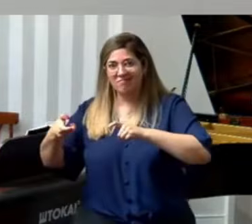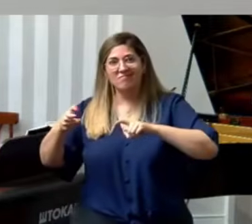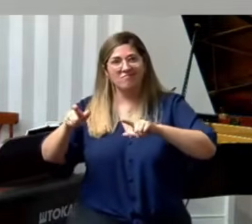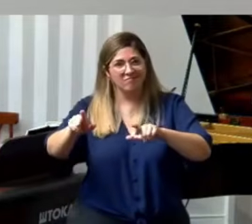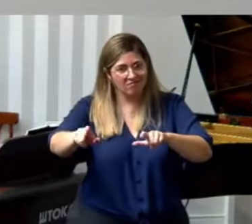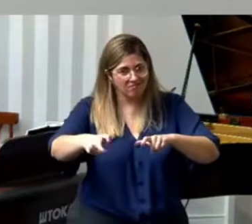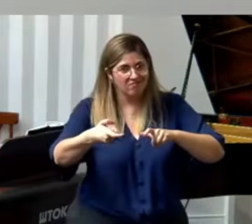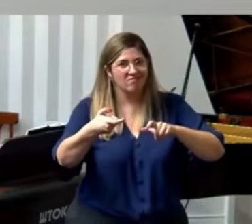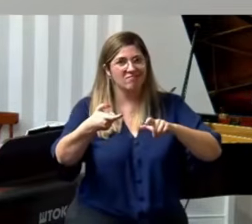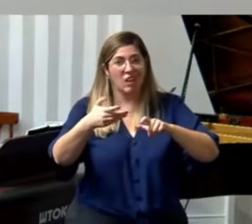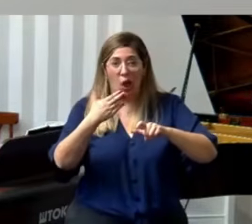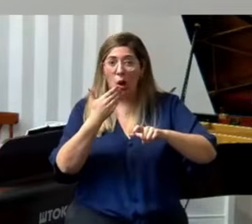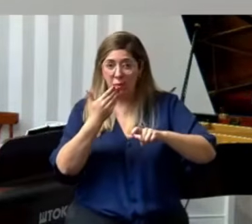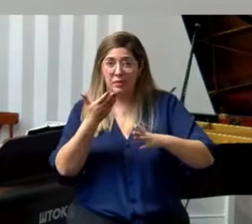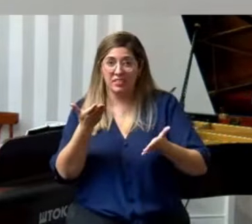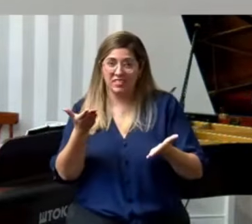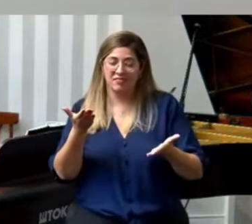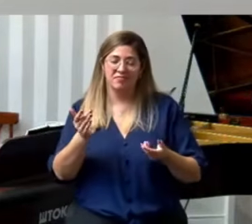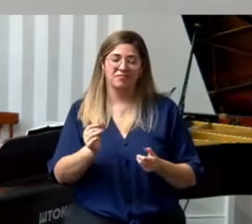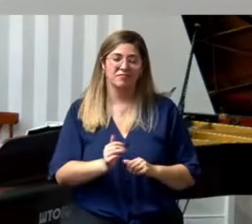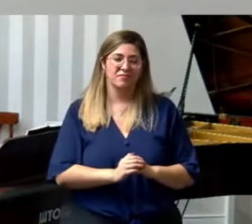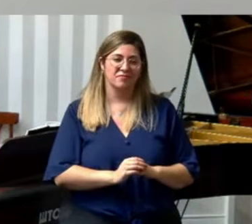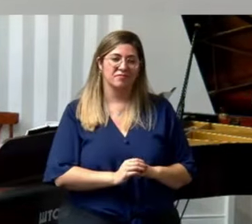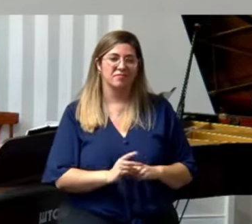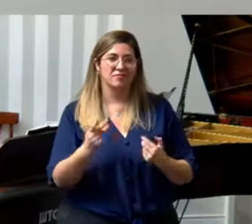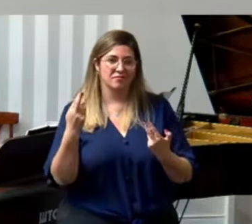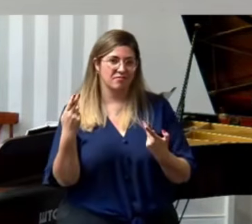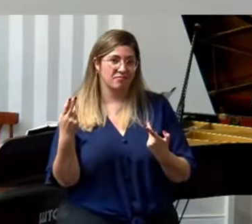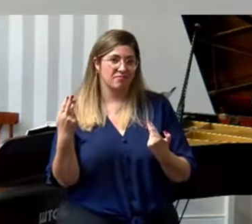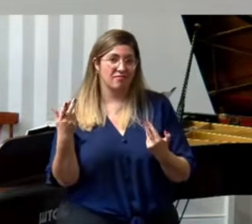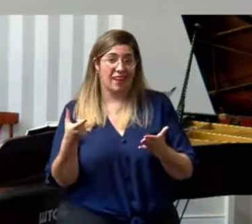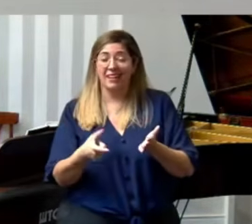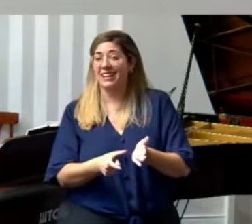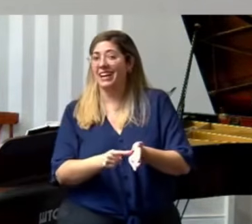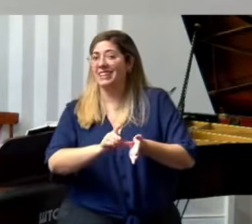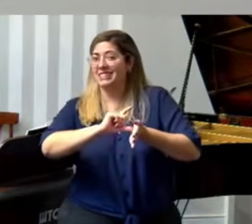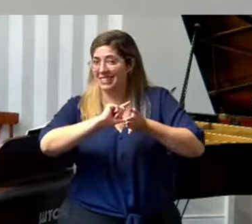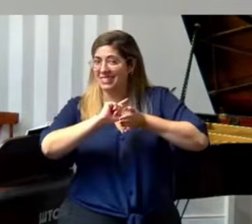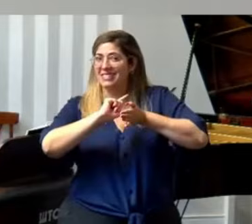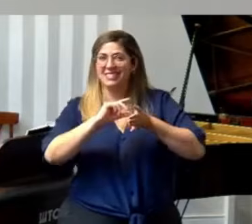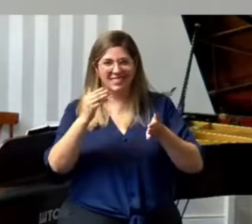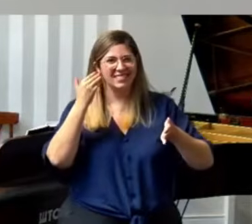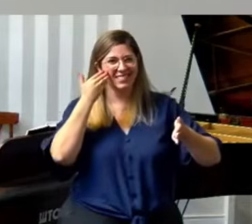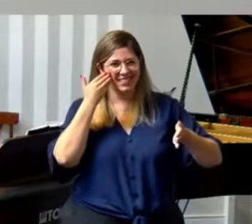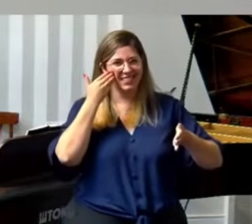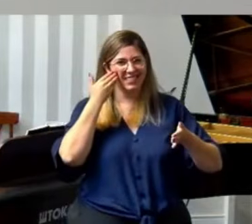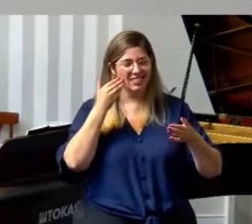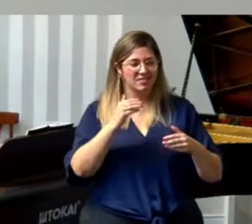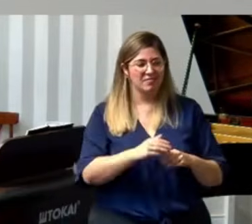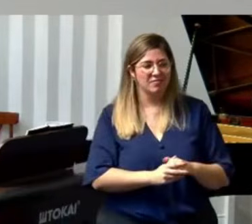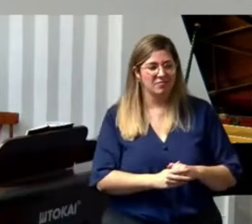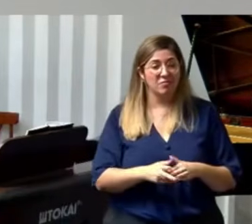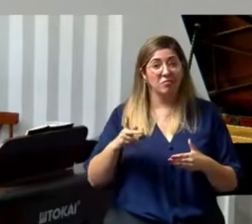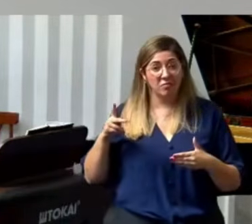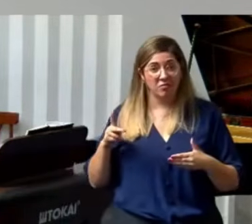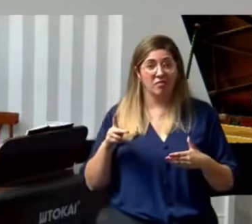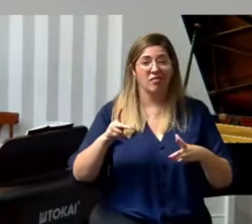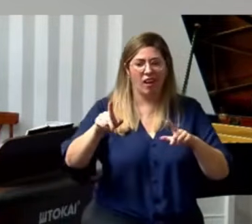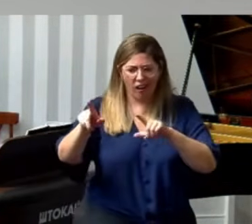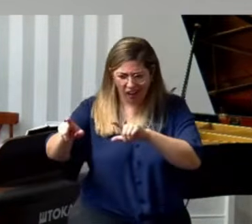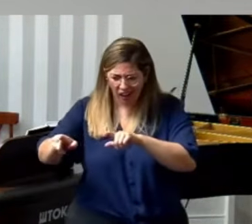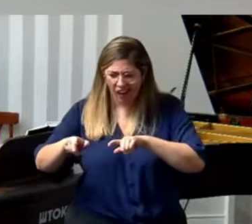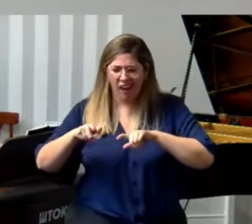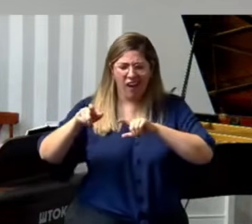cultivar a terra. Assim como o ser humano cultivava o Jardim do Éden, ele cultivaria a terra